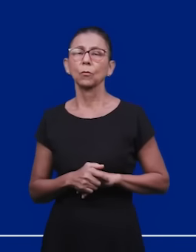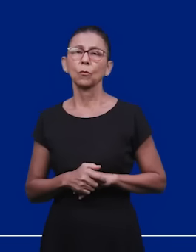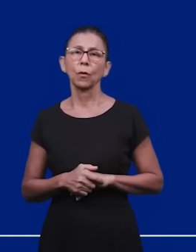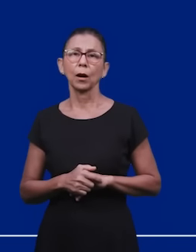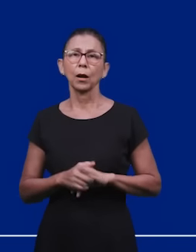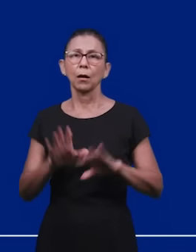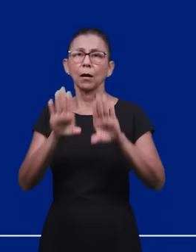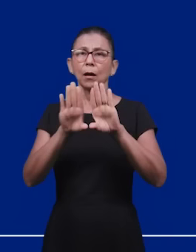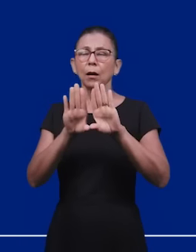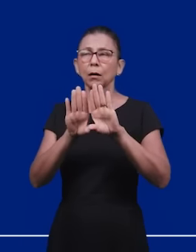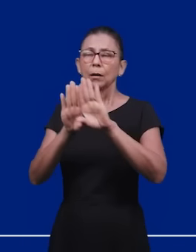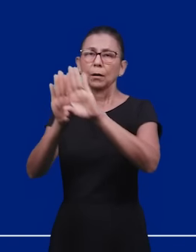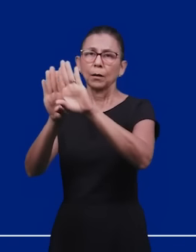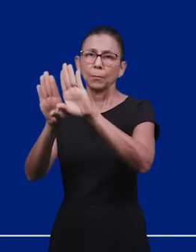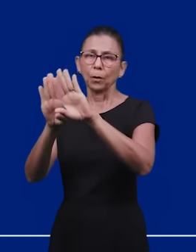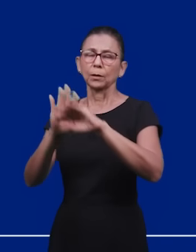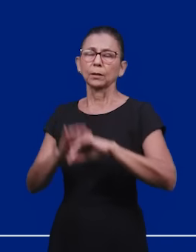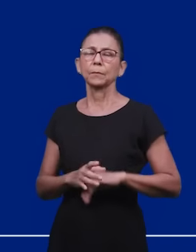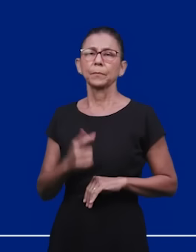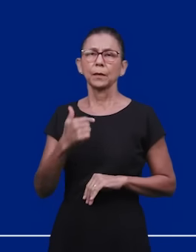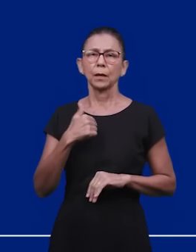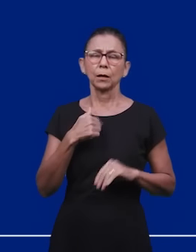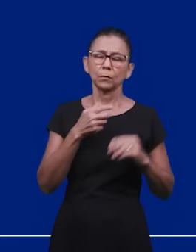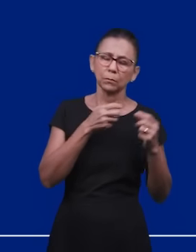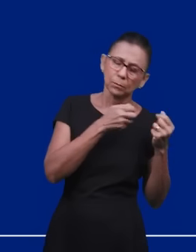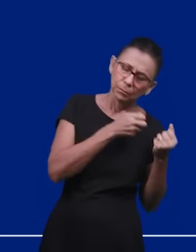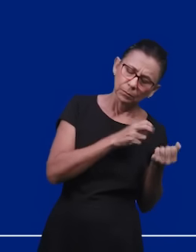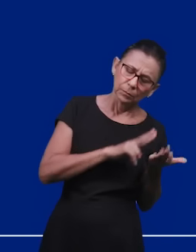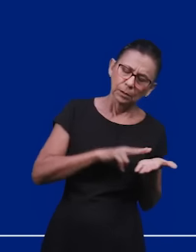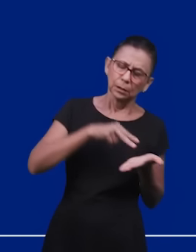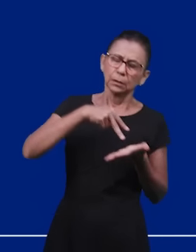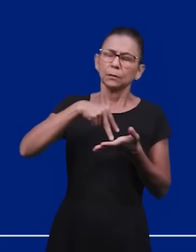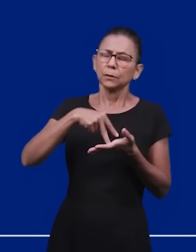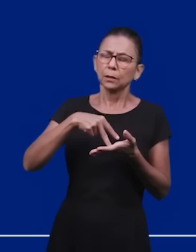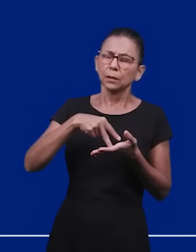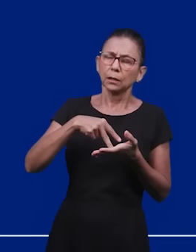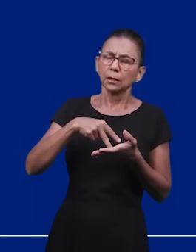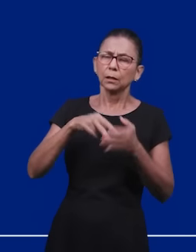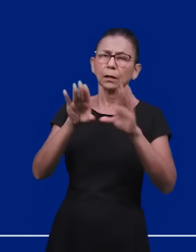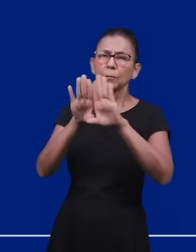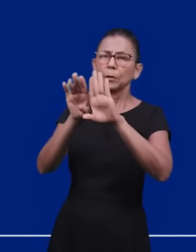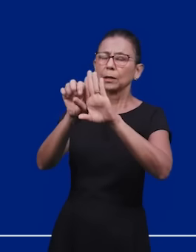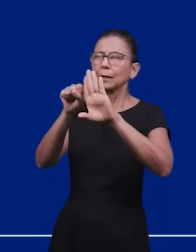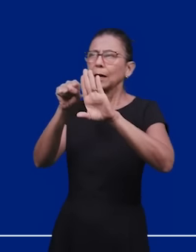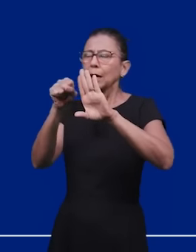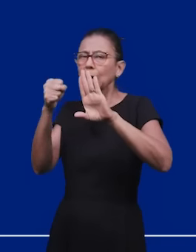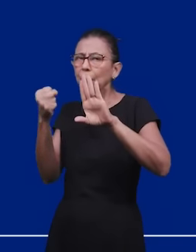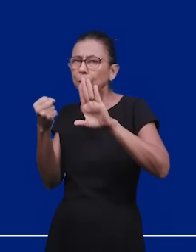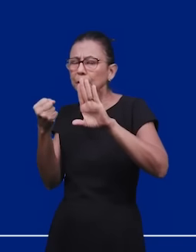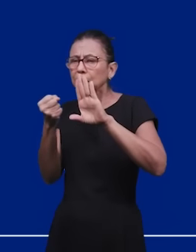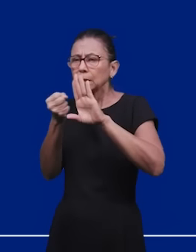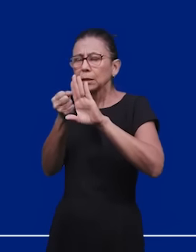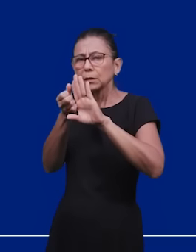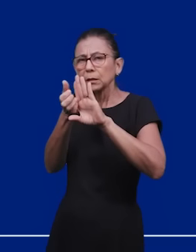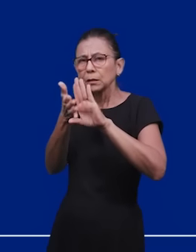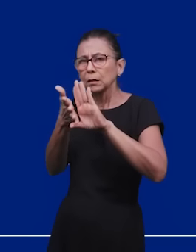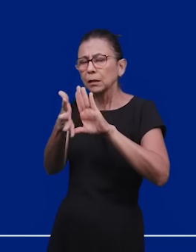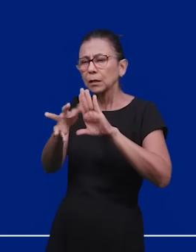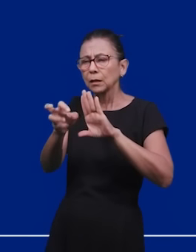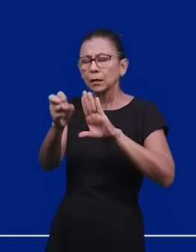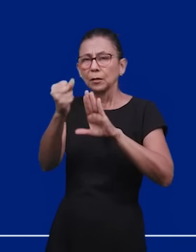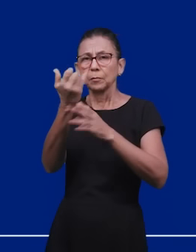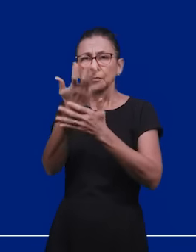ao meu amado. E aqui a comparação entre esses dois textos. Eu me levantei para abrir ao meu amado e as minhas mãos destilavam